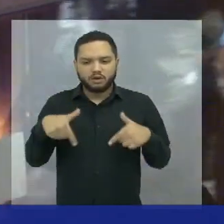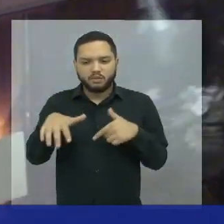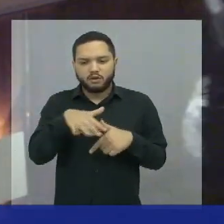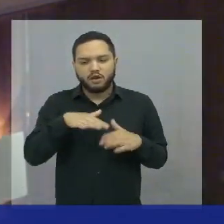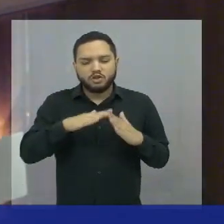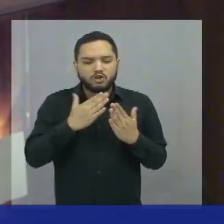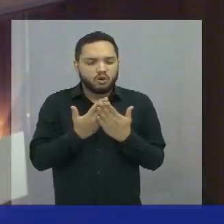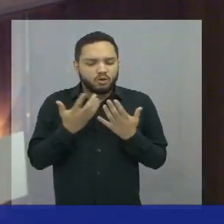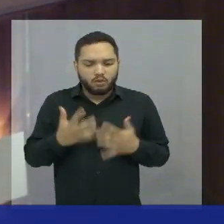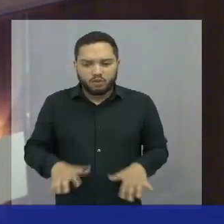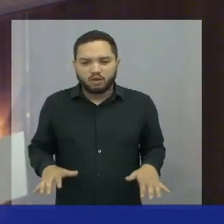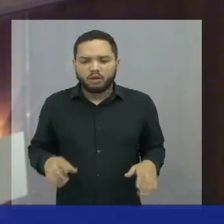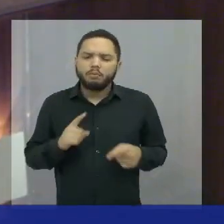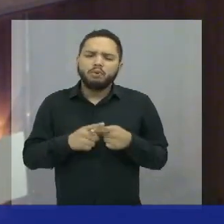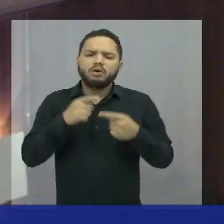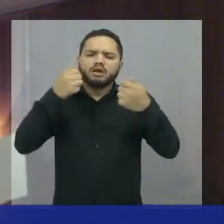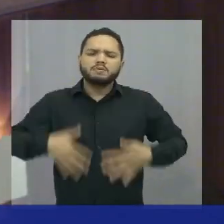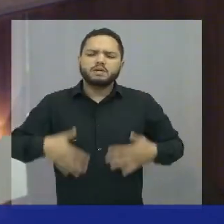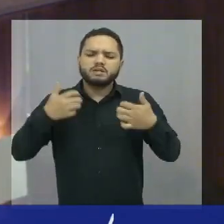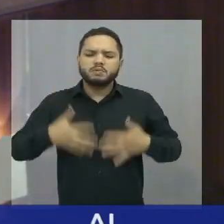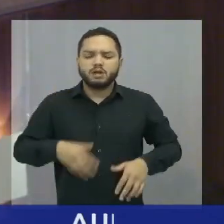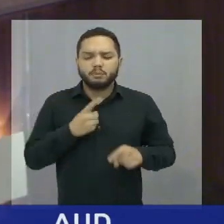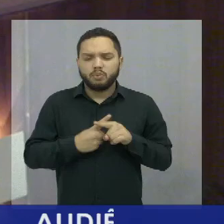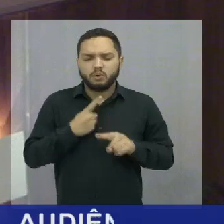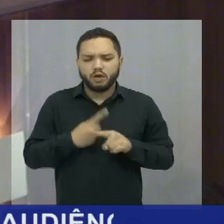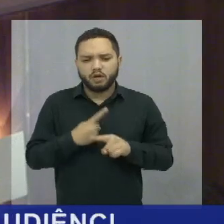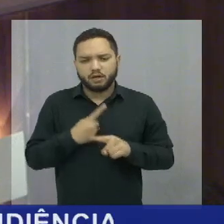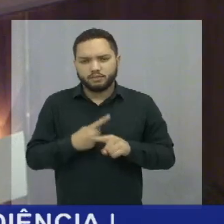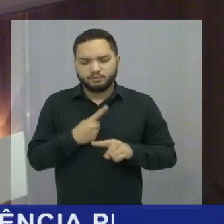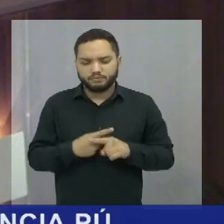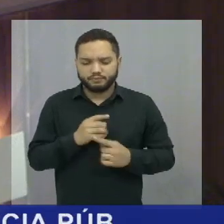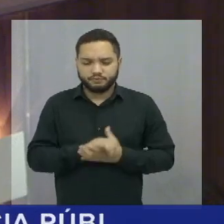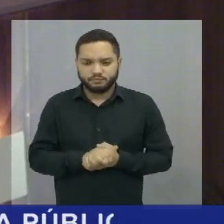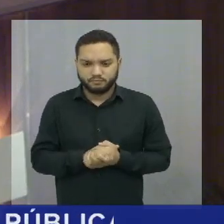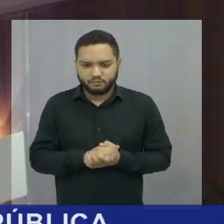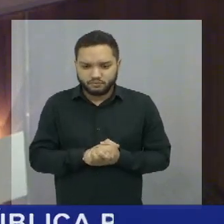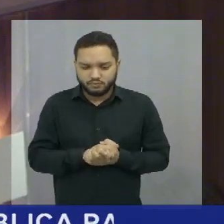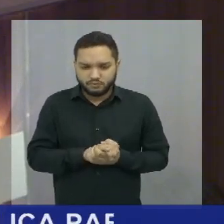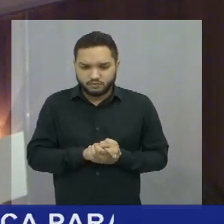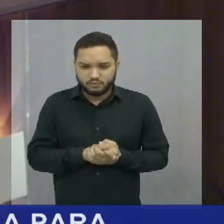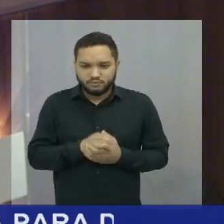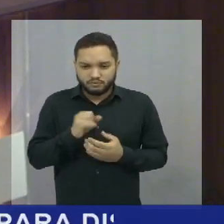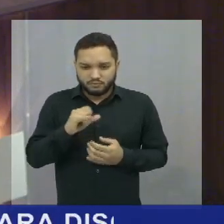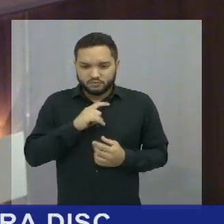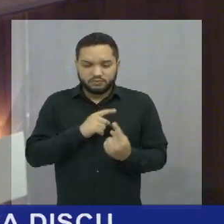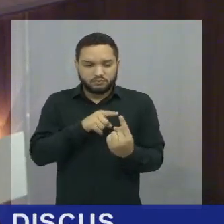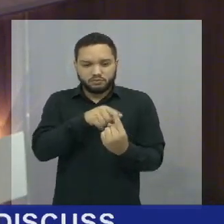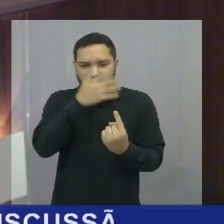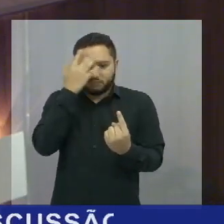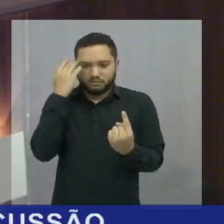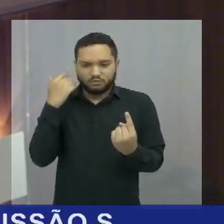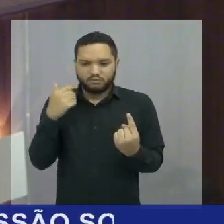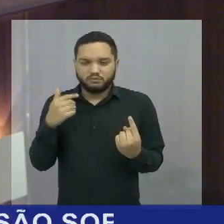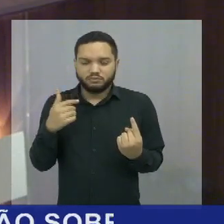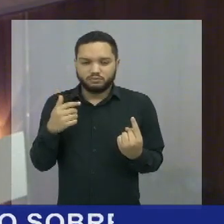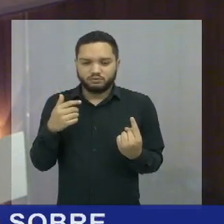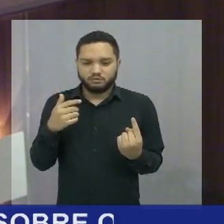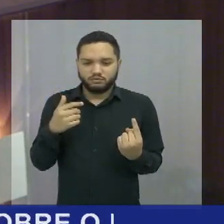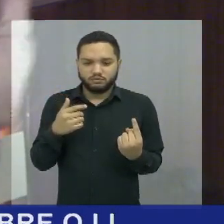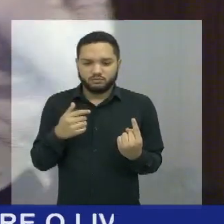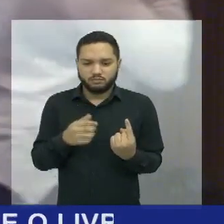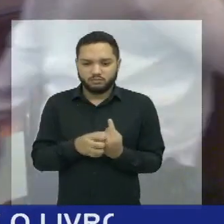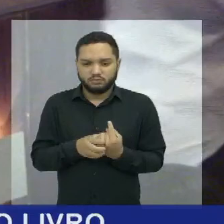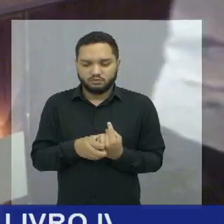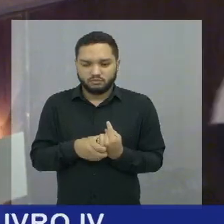para falar que se tivesse um servidor público fiscal... 4 minutos, professor.